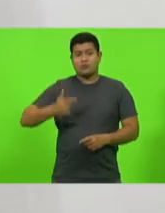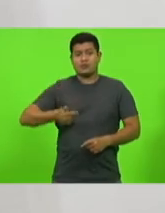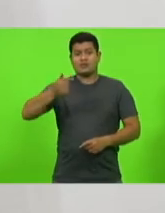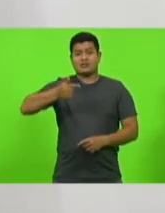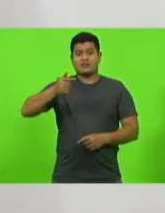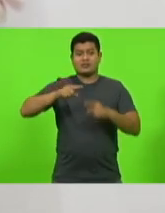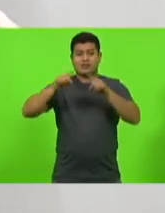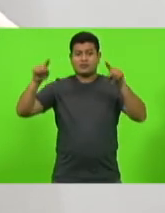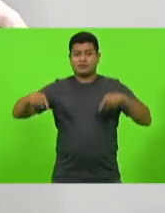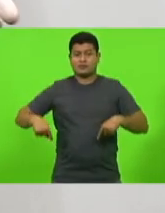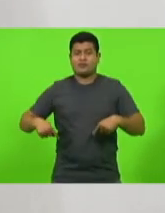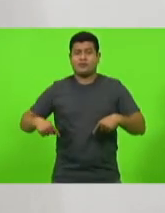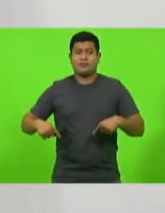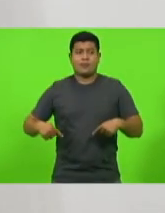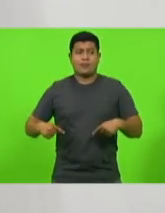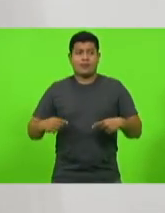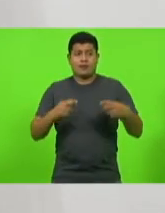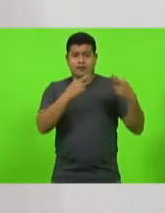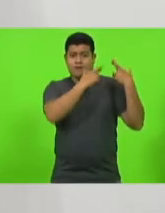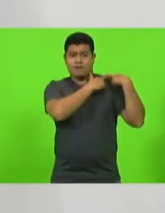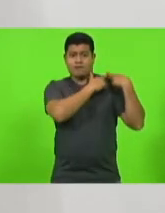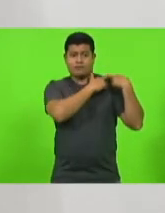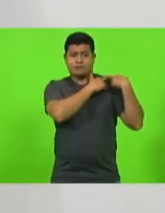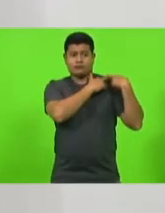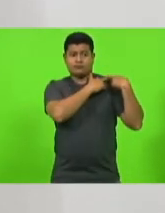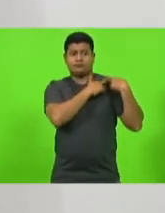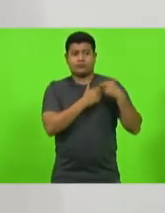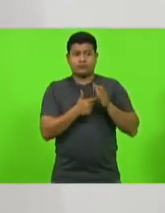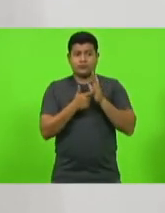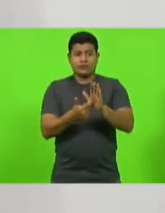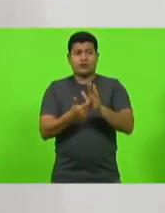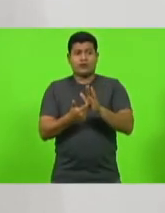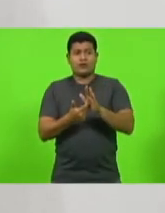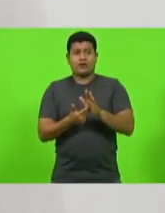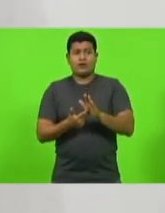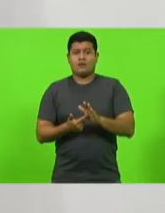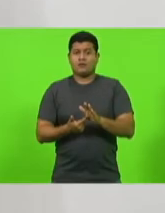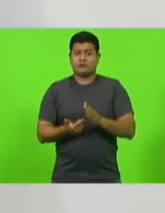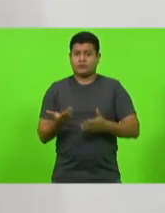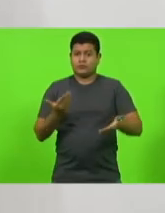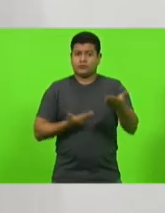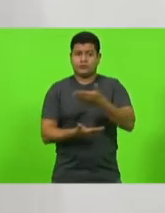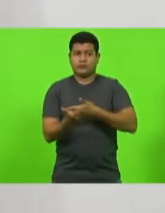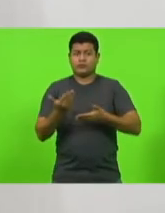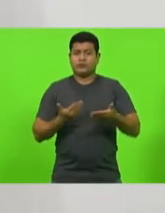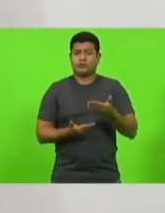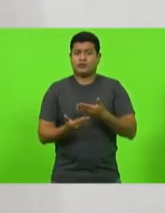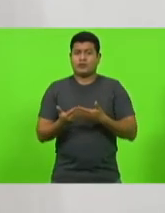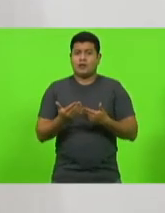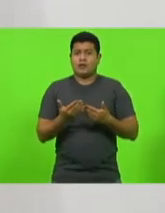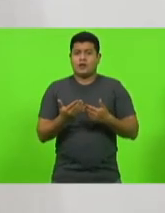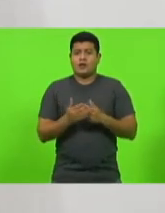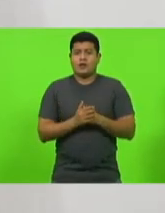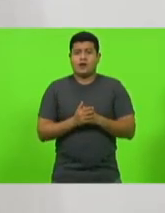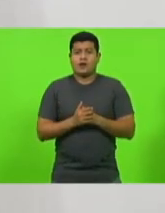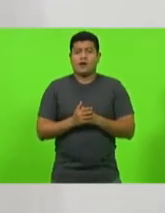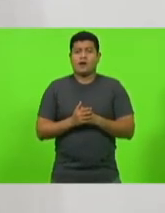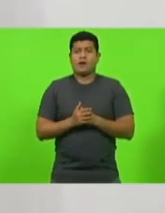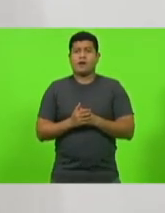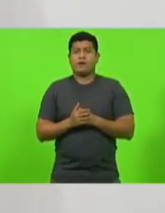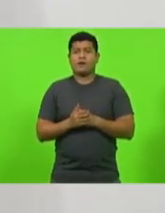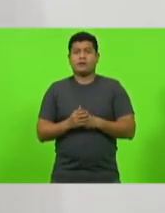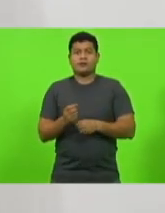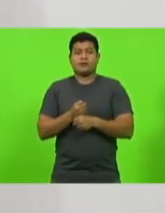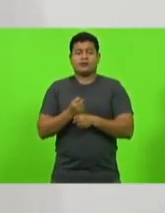são responsabilizados, são apontados como envolvidos, não foram responsabilizados. Passaram-se